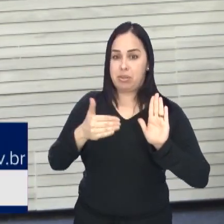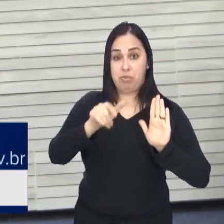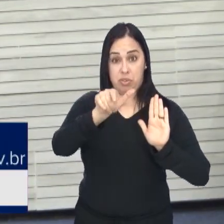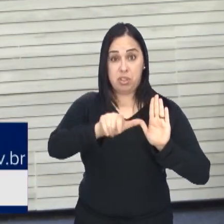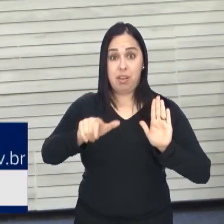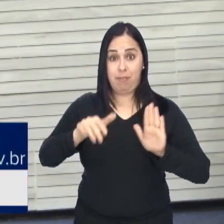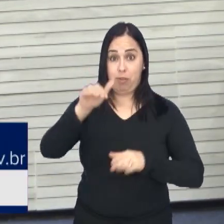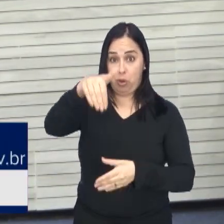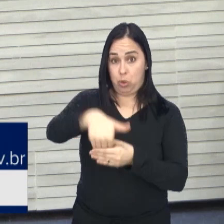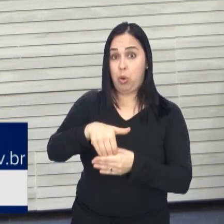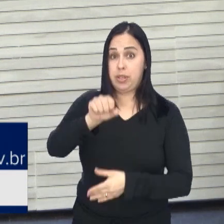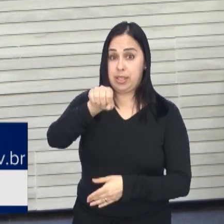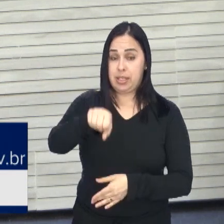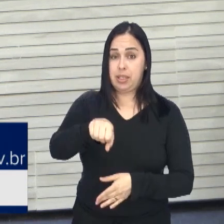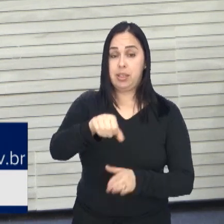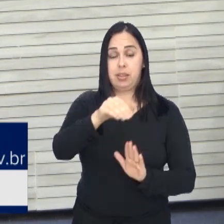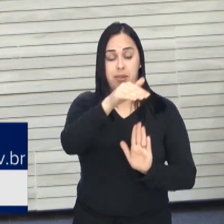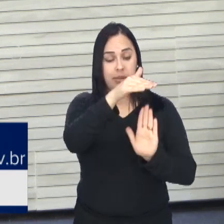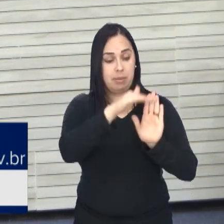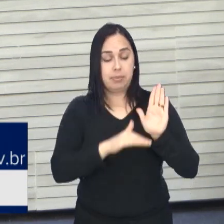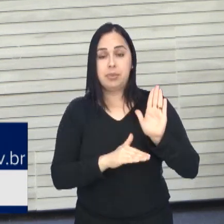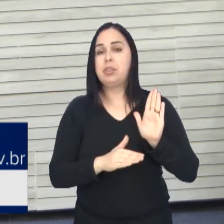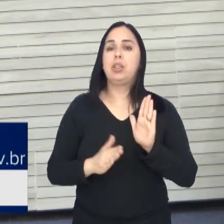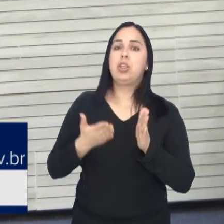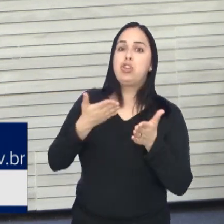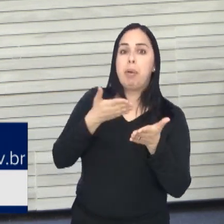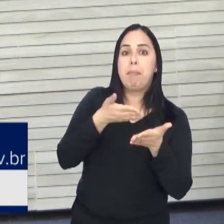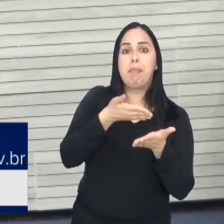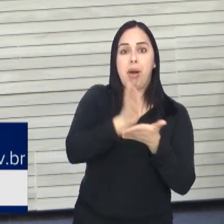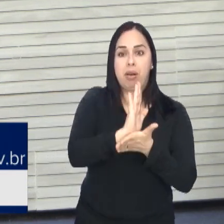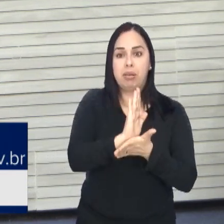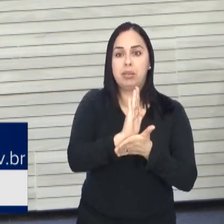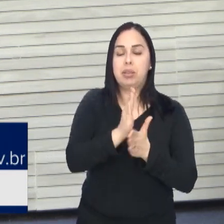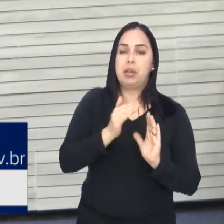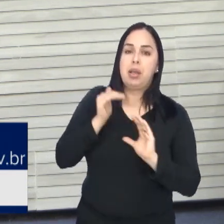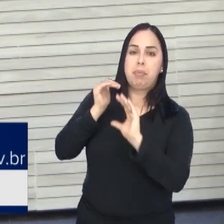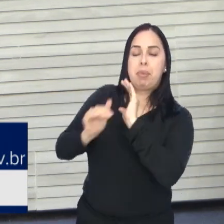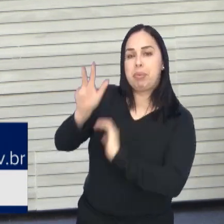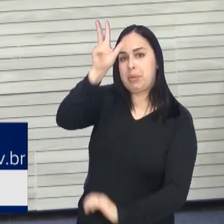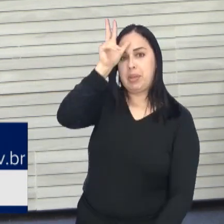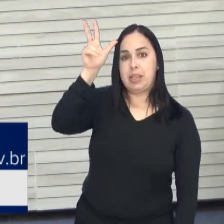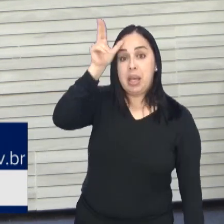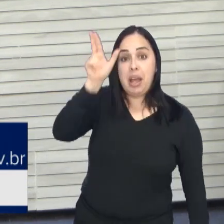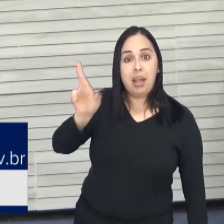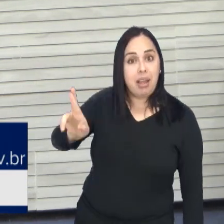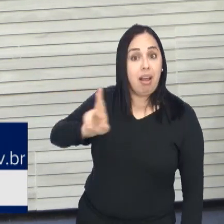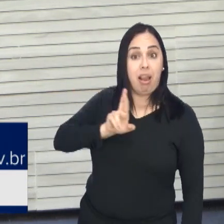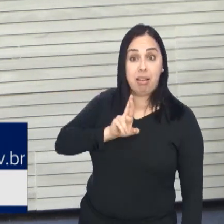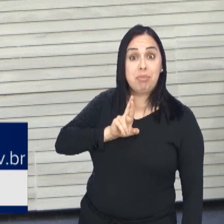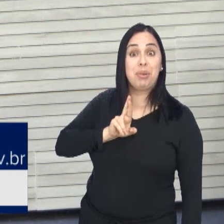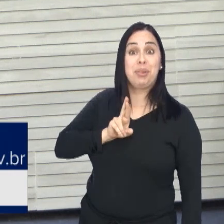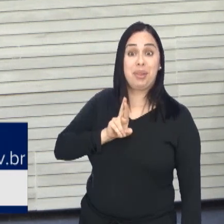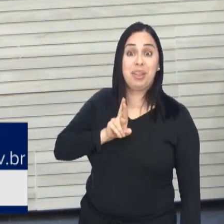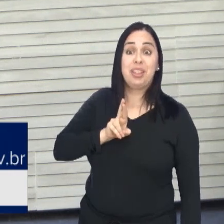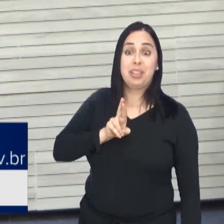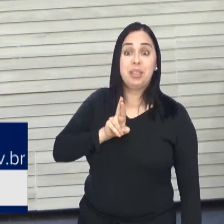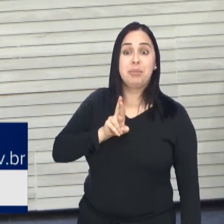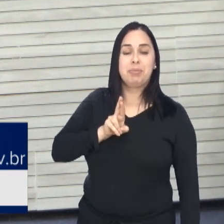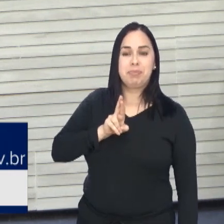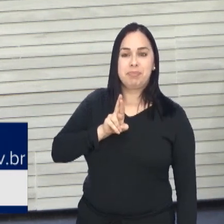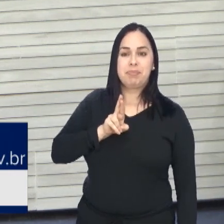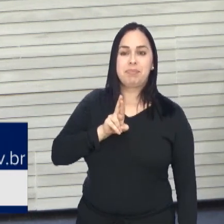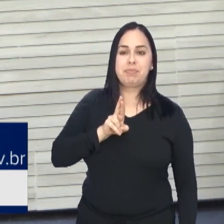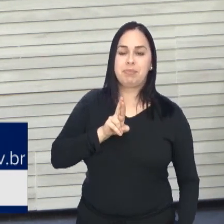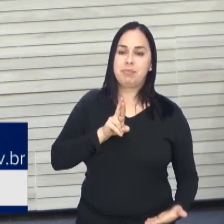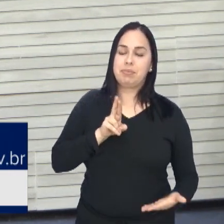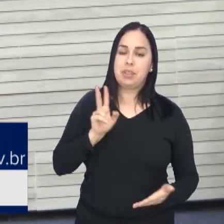a favor, nós conseguimos que esse requerimento fosse aprovado para a prefeitura e recebemos a resposta da prefeitura.